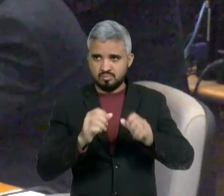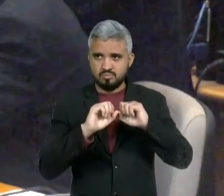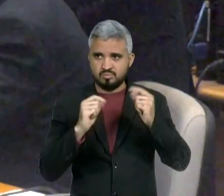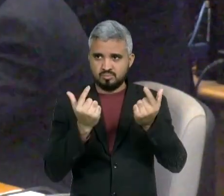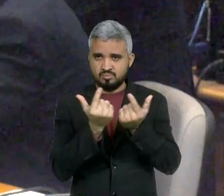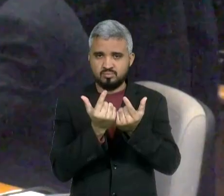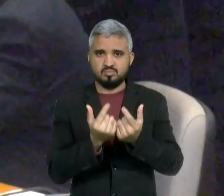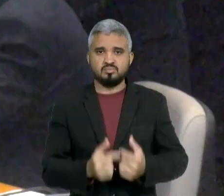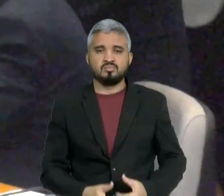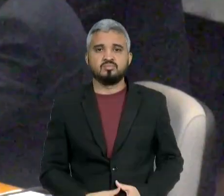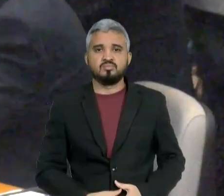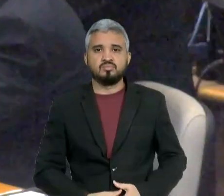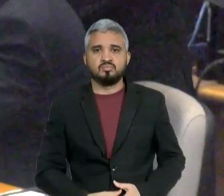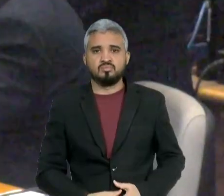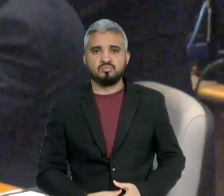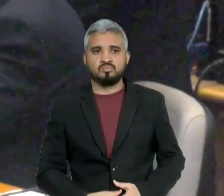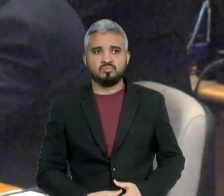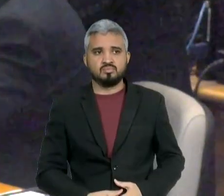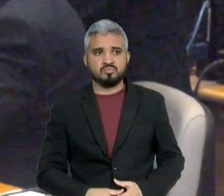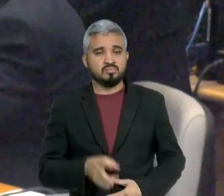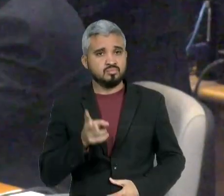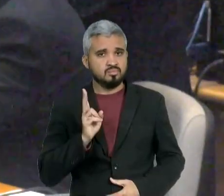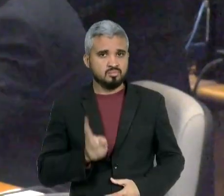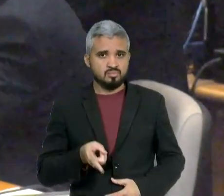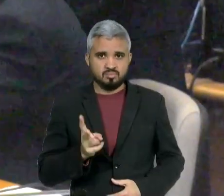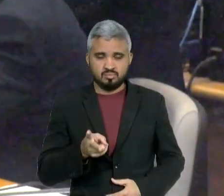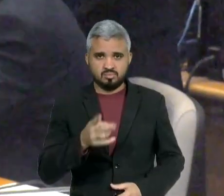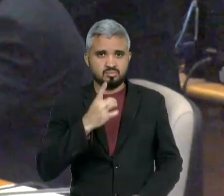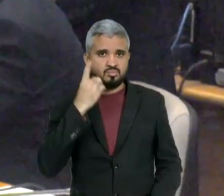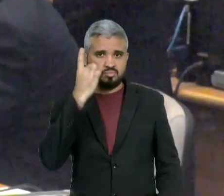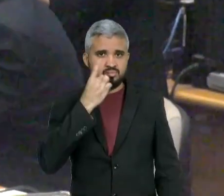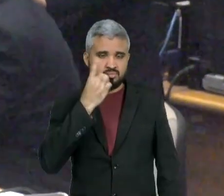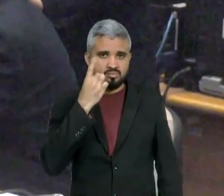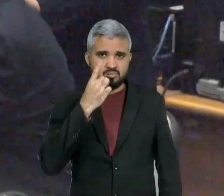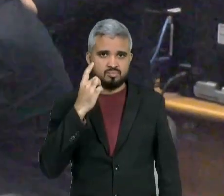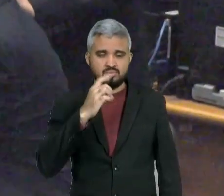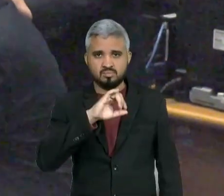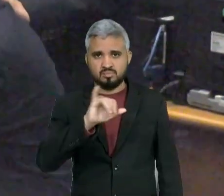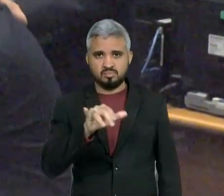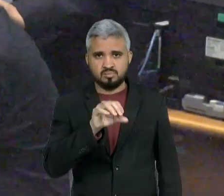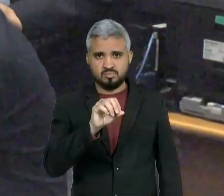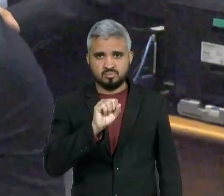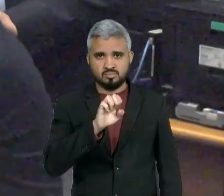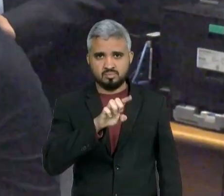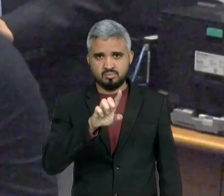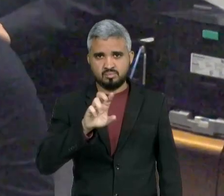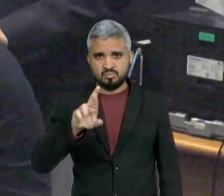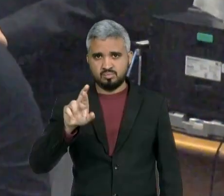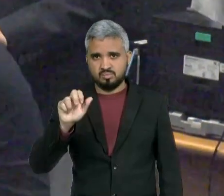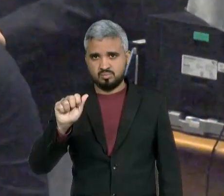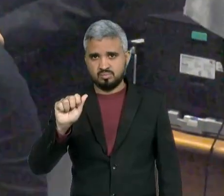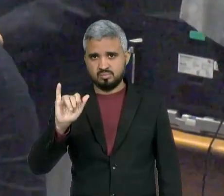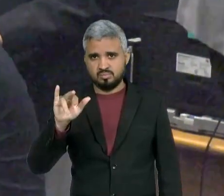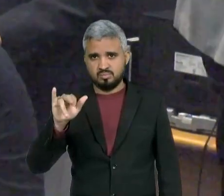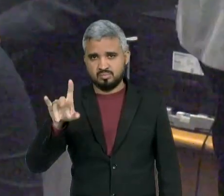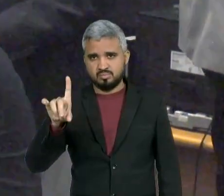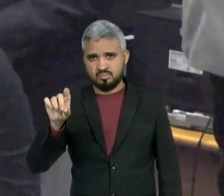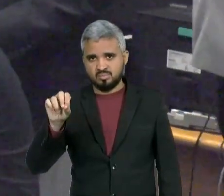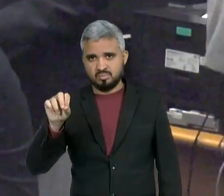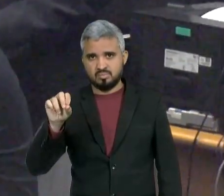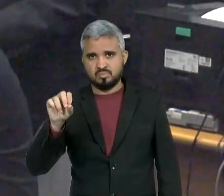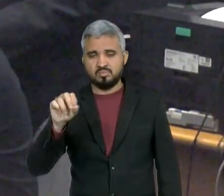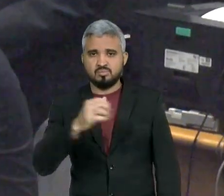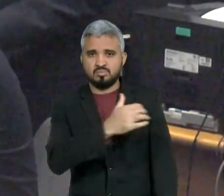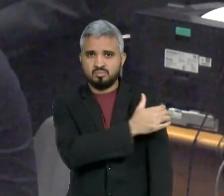Feito o bom registro do nosso sempre deputado, Zé Raimundo Rodrigues, que está aqui sempre presente na casa, acompanhando os trabalhos do nosso